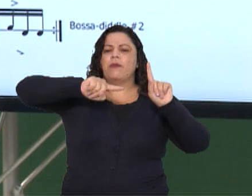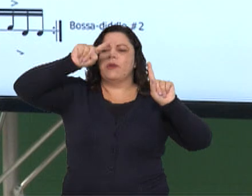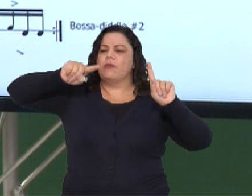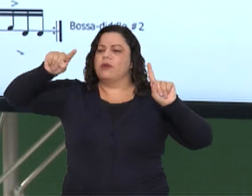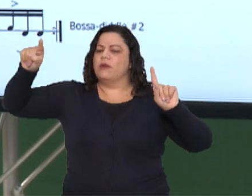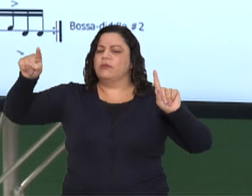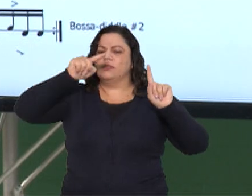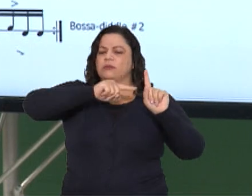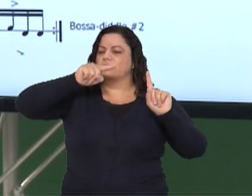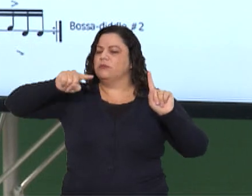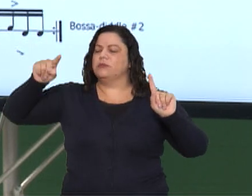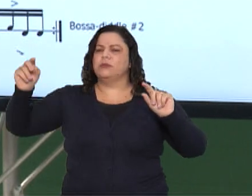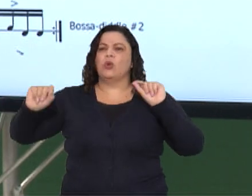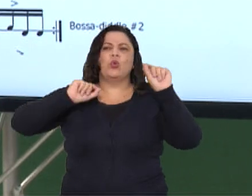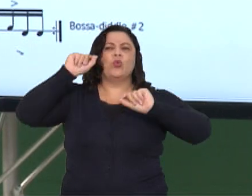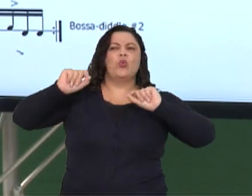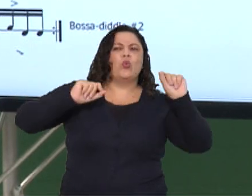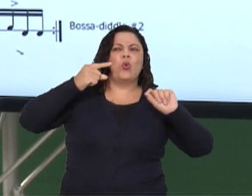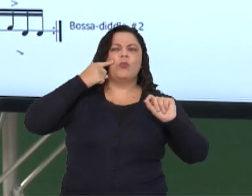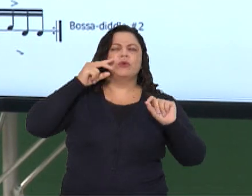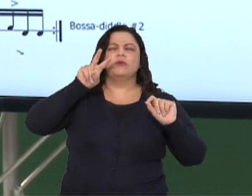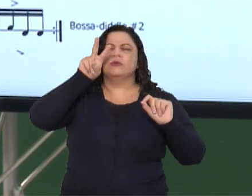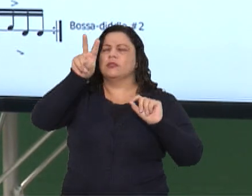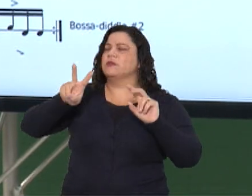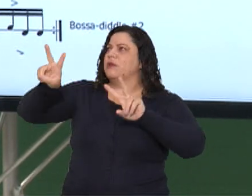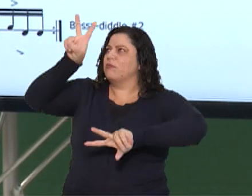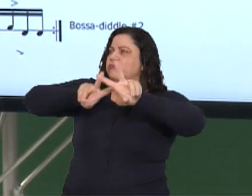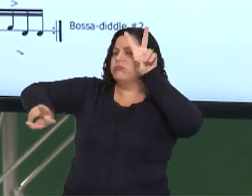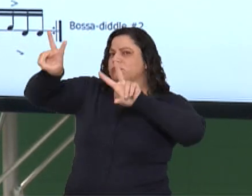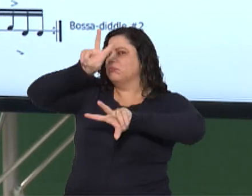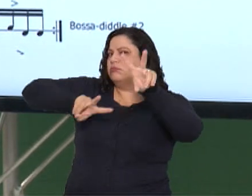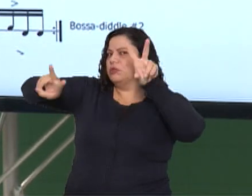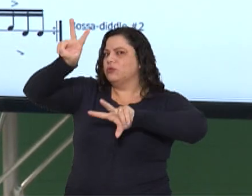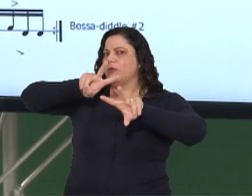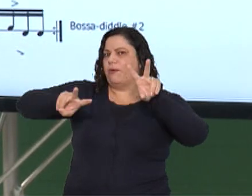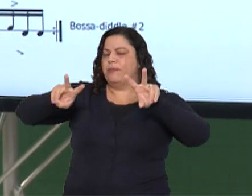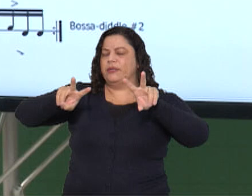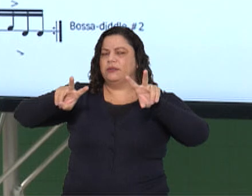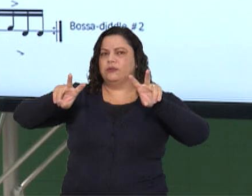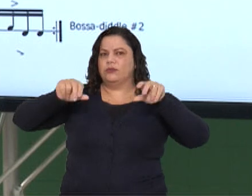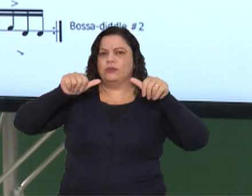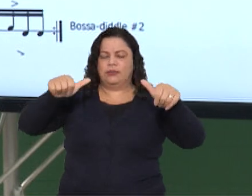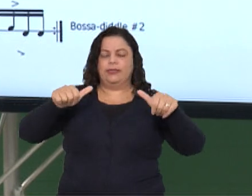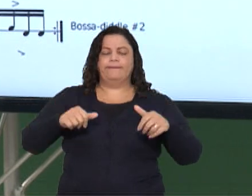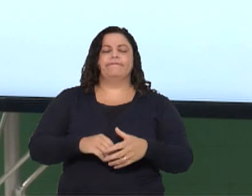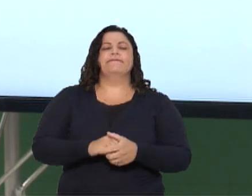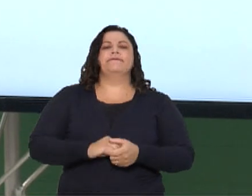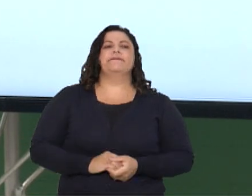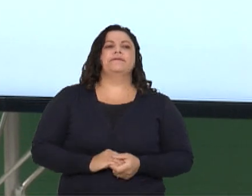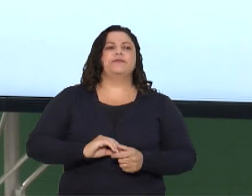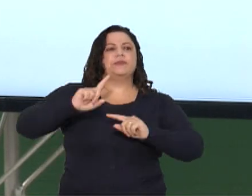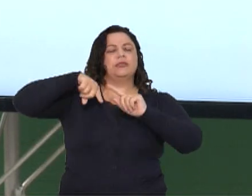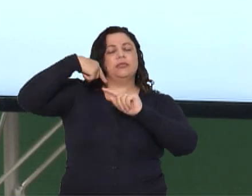vocês interpretaram o ritmo, como é que ele acontece no cotidiano. Então, vou deixar uma atividade na sequência.